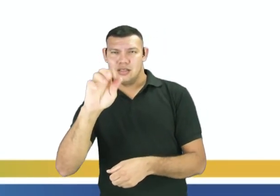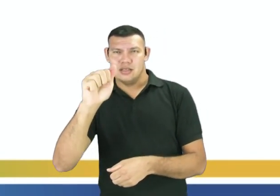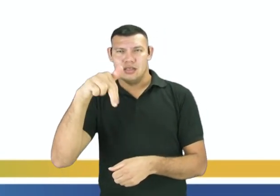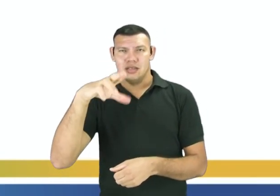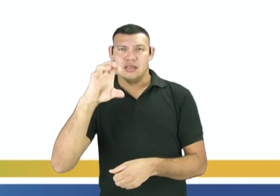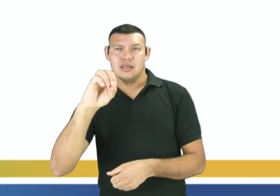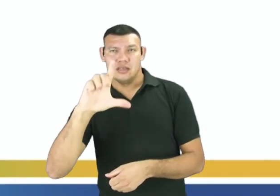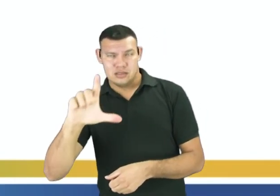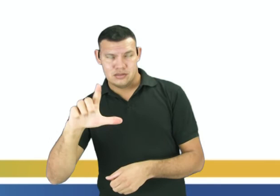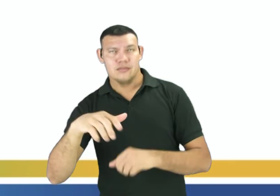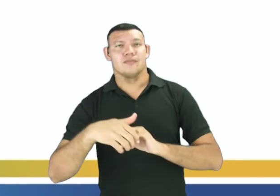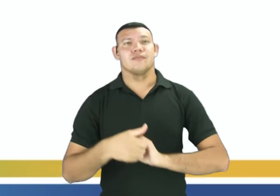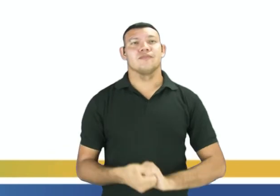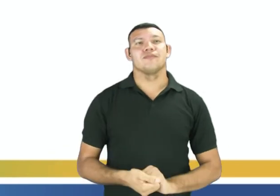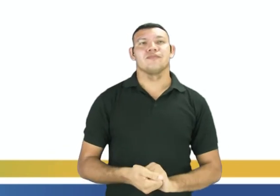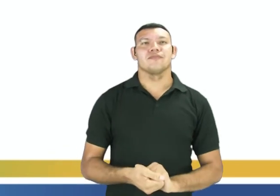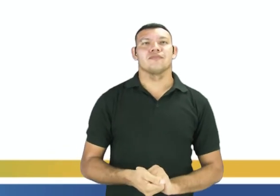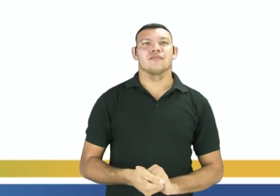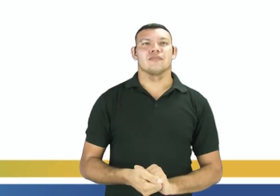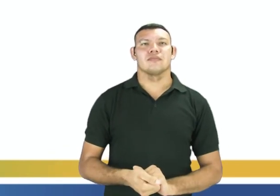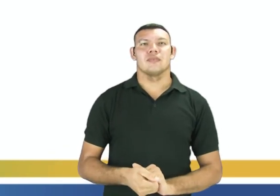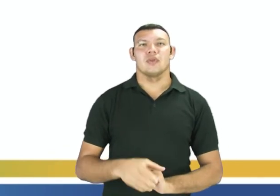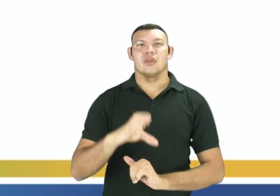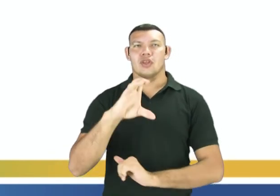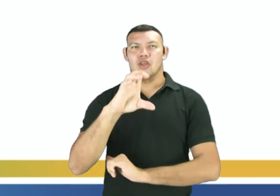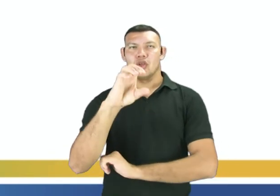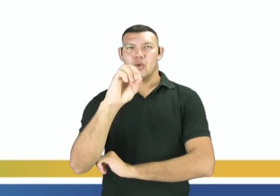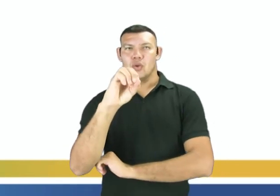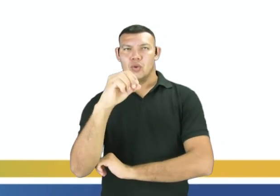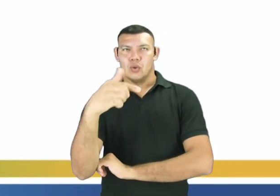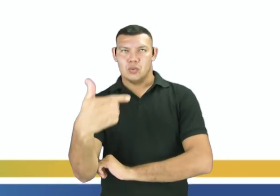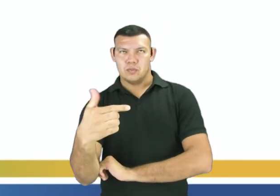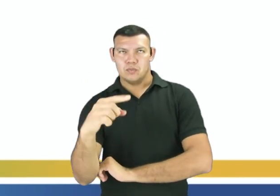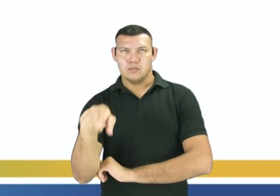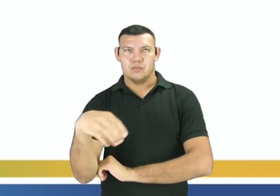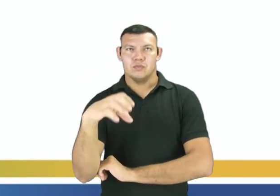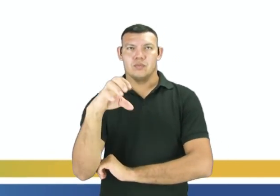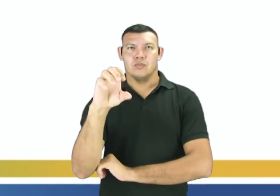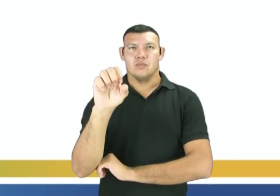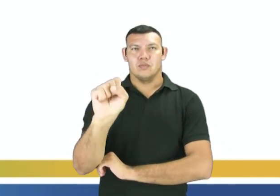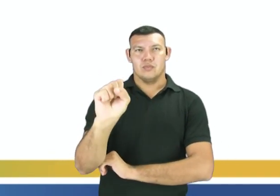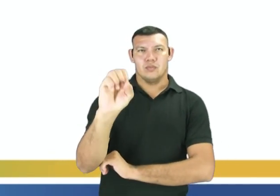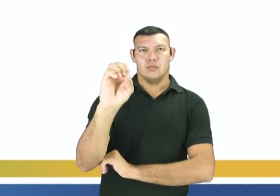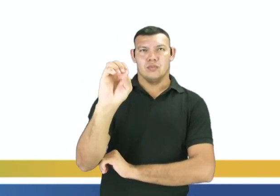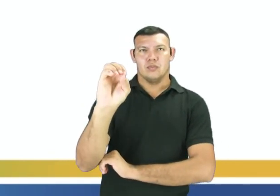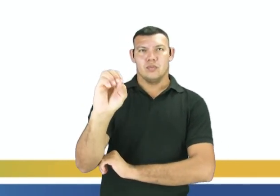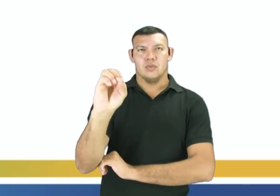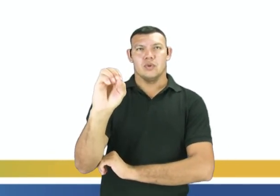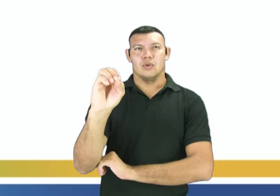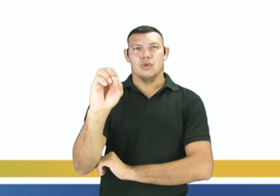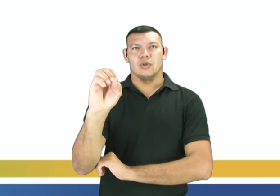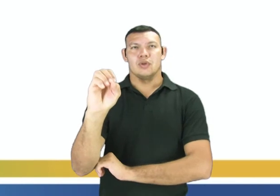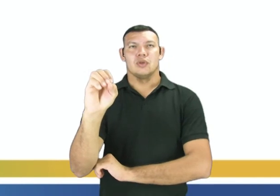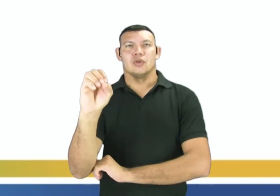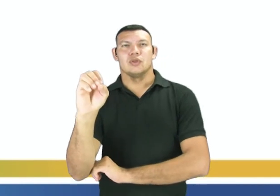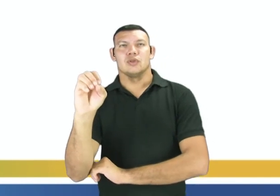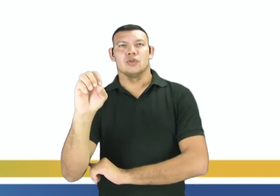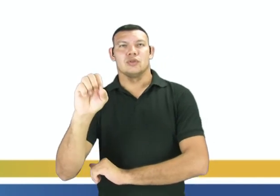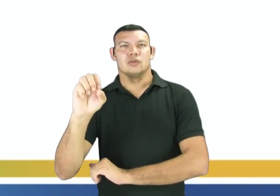CO2, SOx, NOx e materiais particulados MP para a